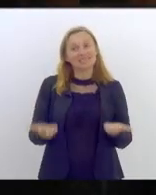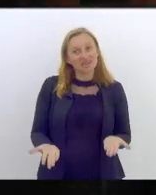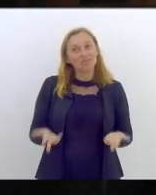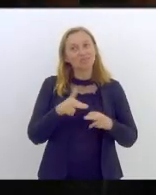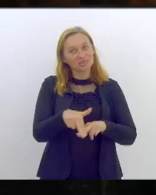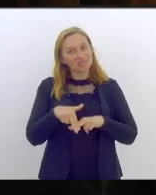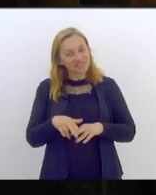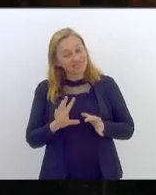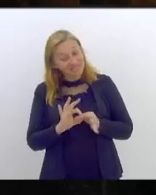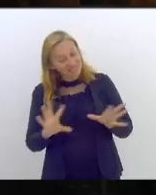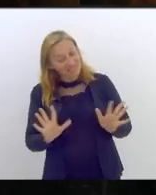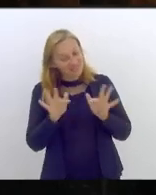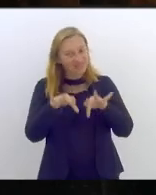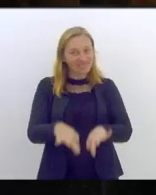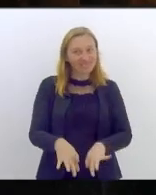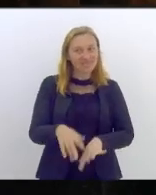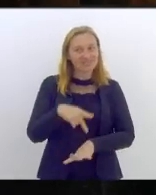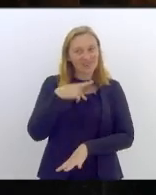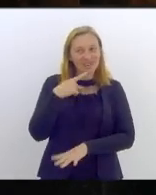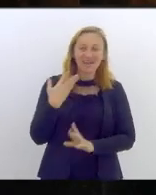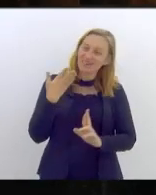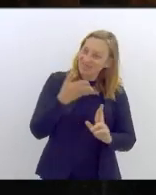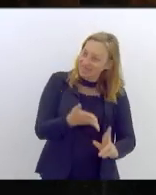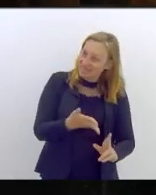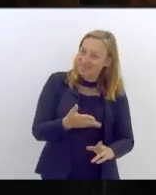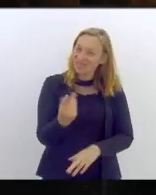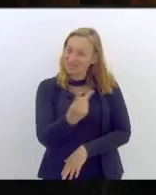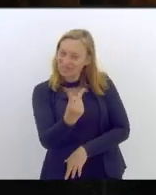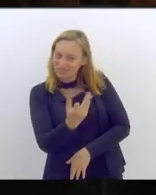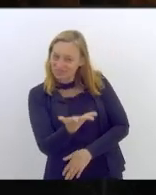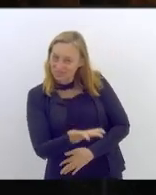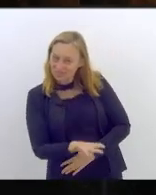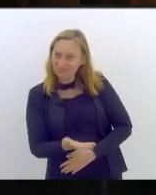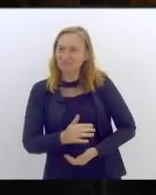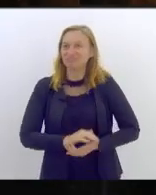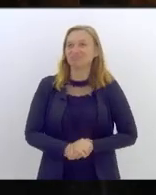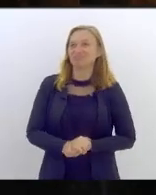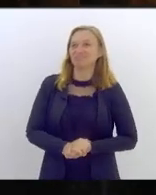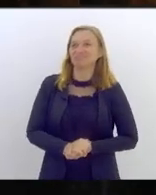deixei o final para me referir a vocês dois